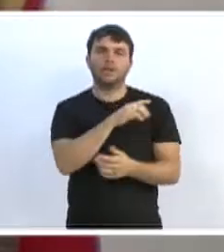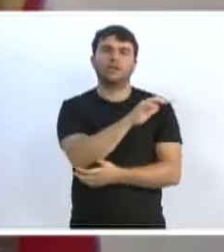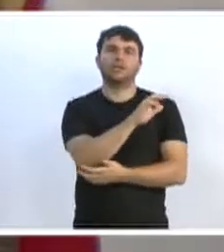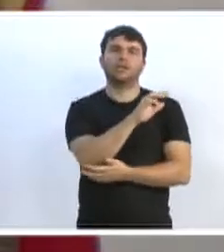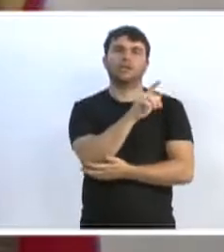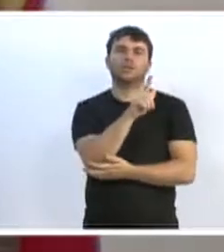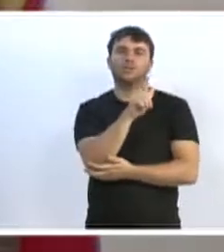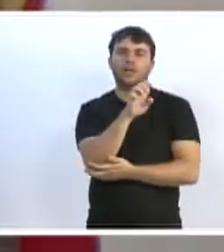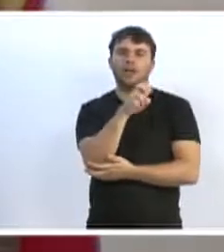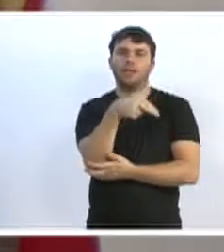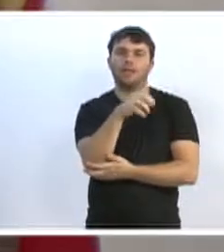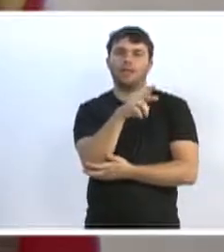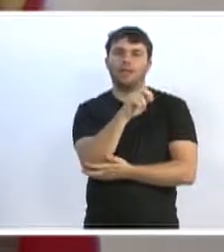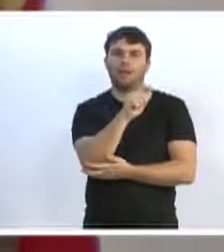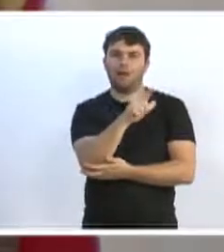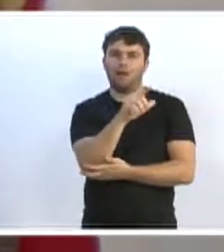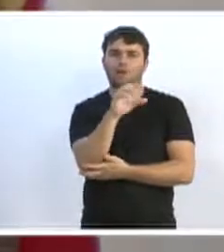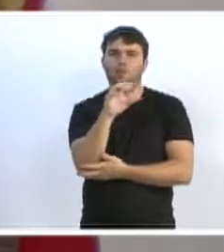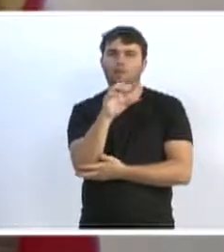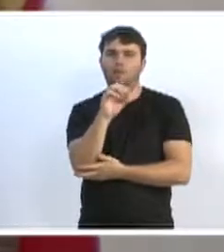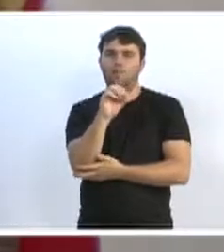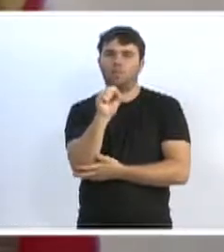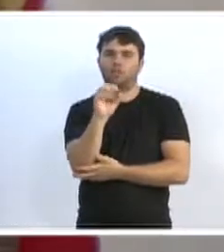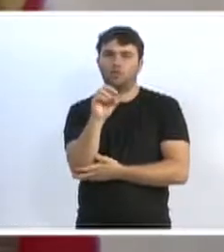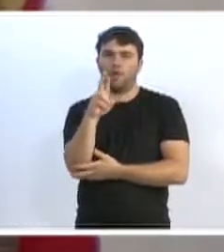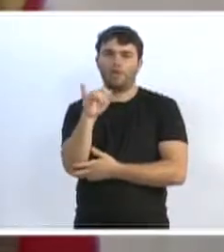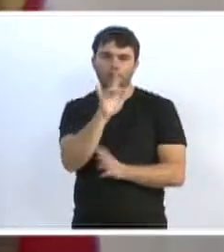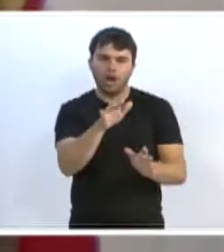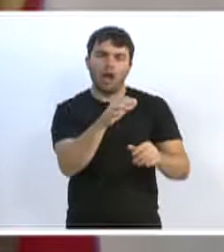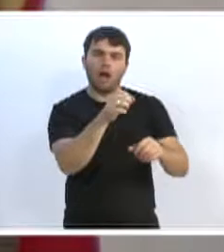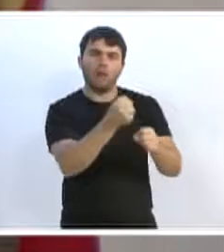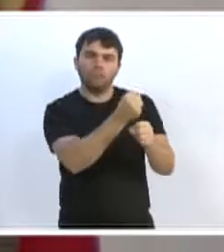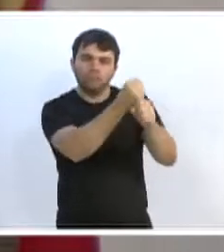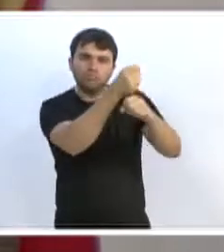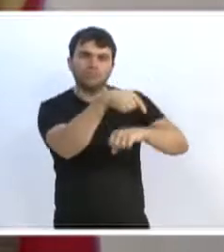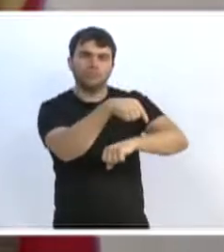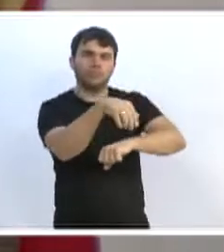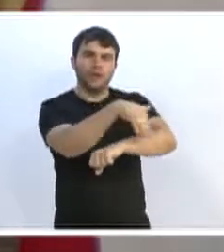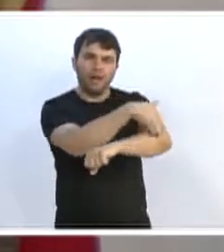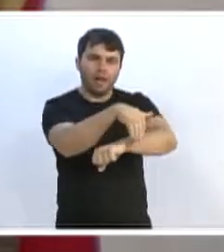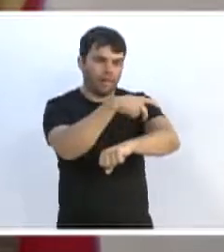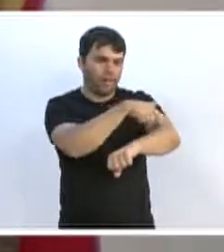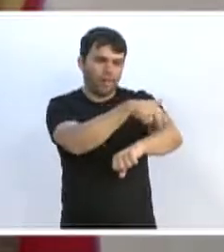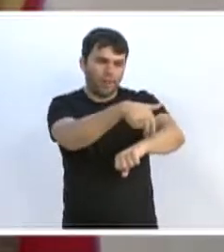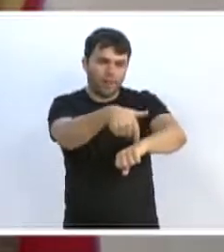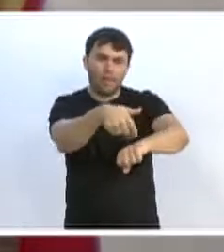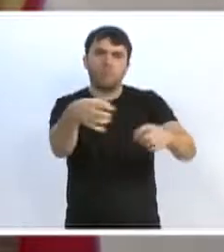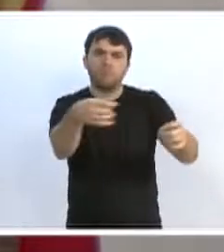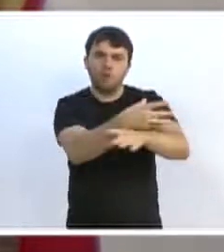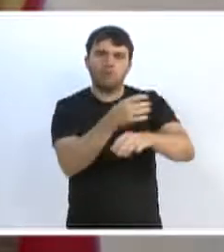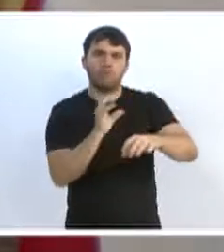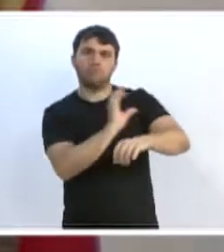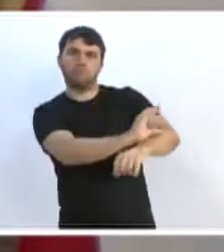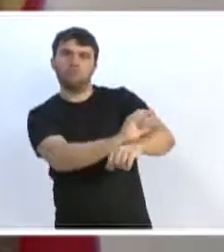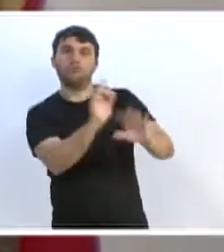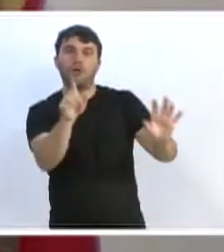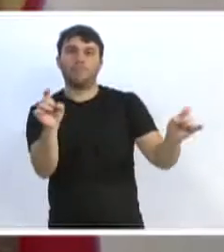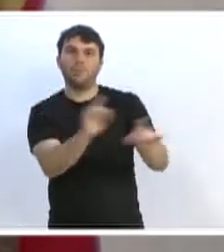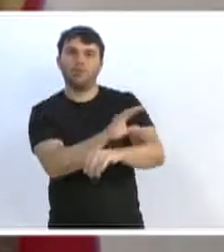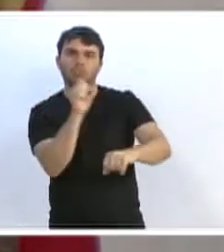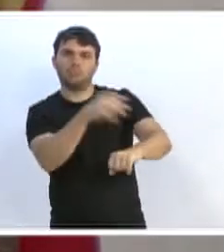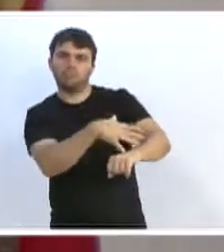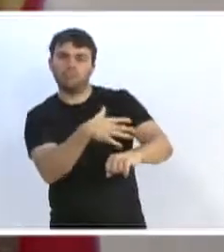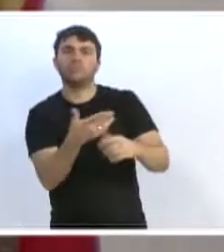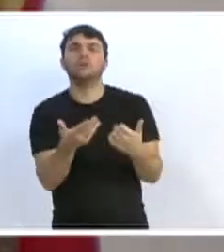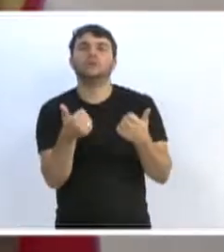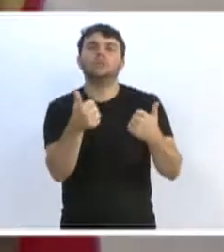recebendo aí agora uma revitalização, calçadas de pave, o governo municipal conseguiu trazer esse recurso para lá. Nada mais justo do que, de repente,